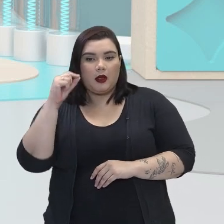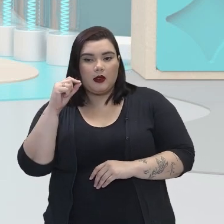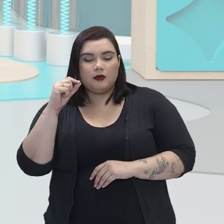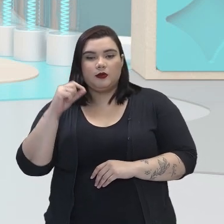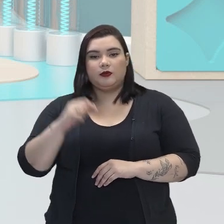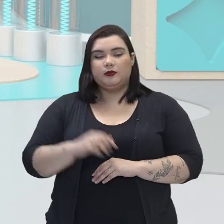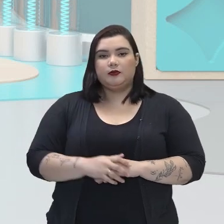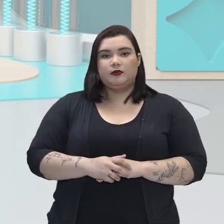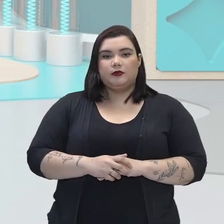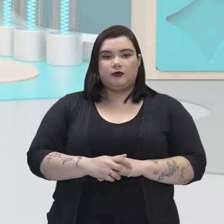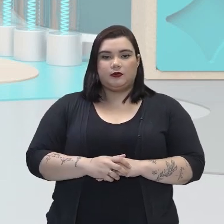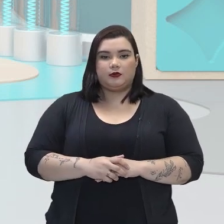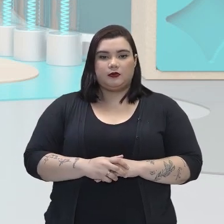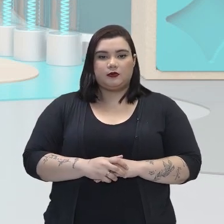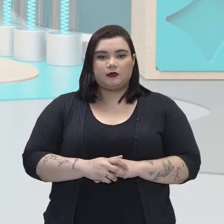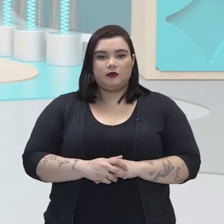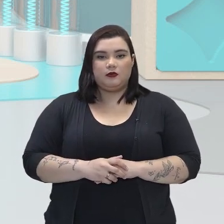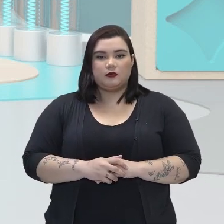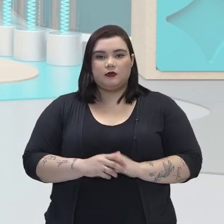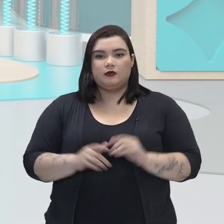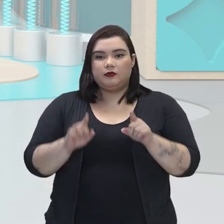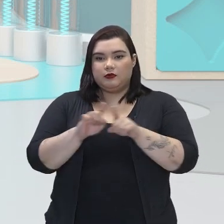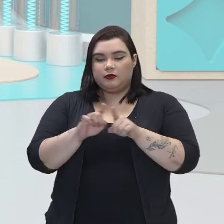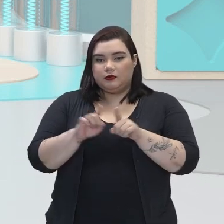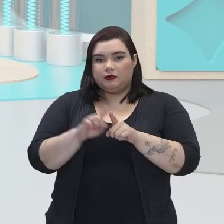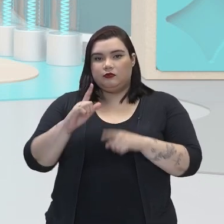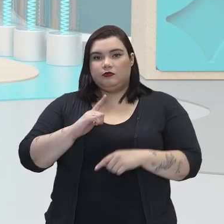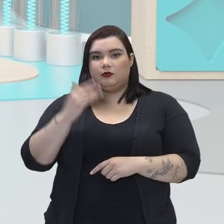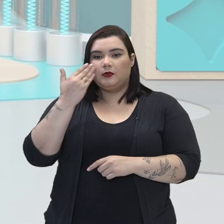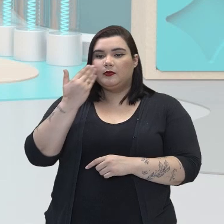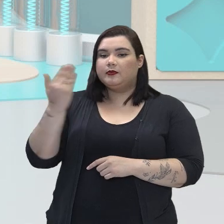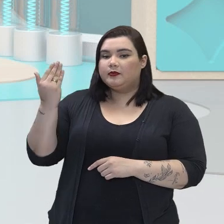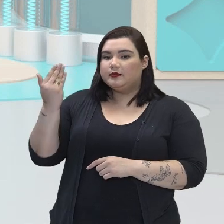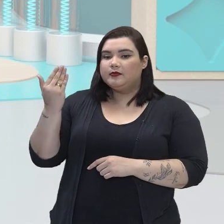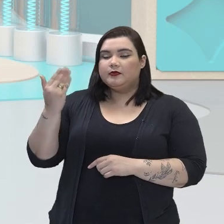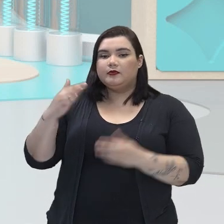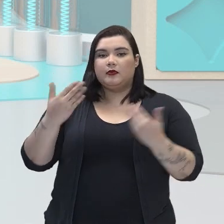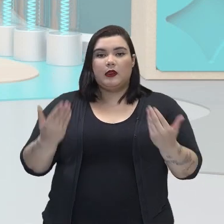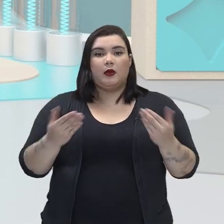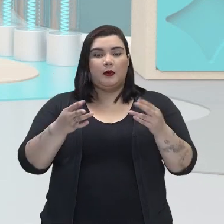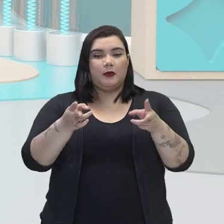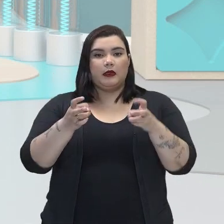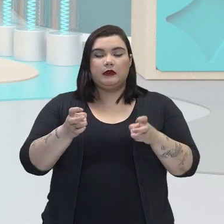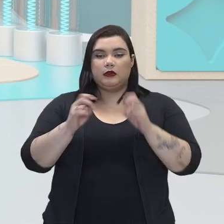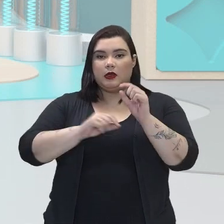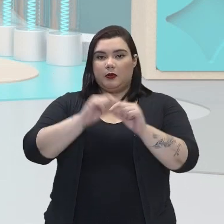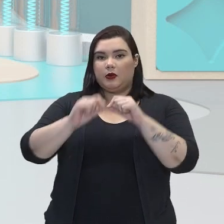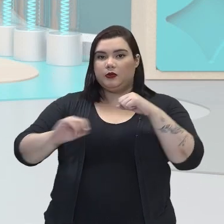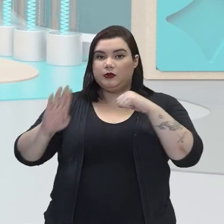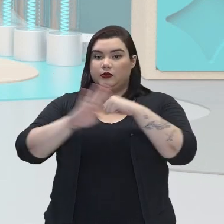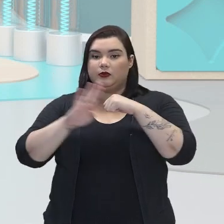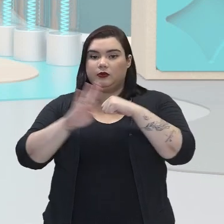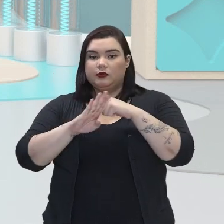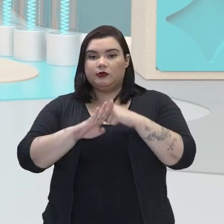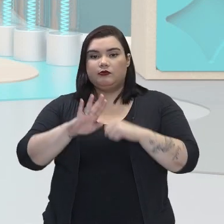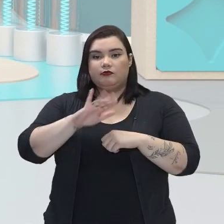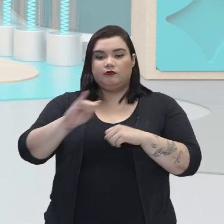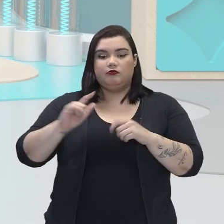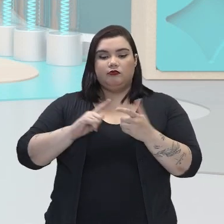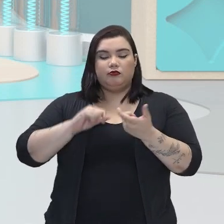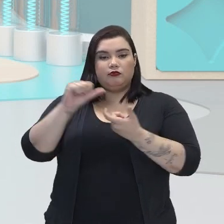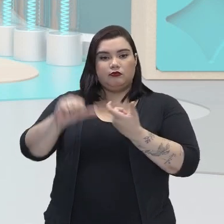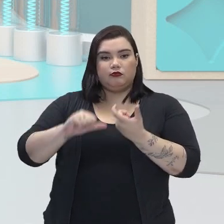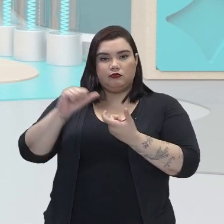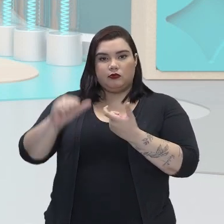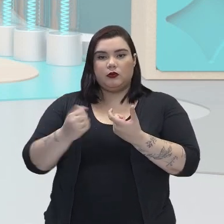também two cats, ok? Two cats. Então, percebam que o substantivo vai se flexionando para o